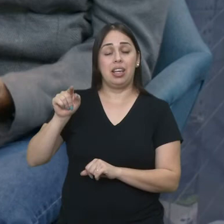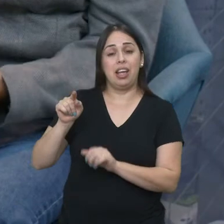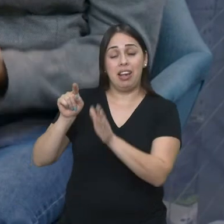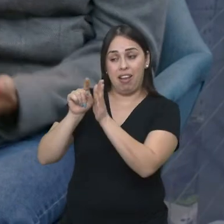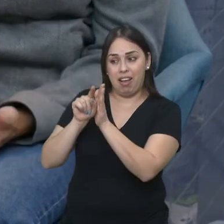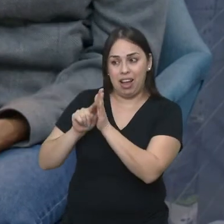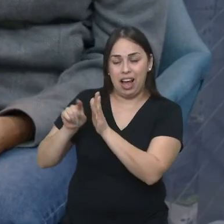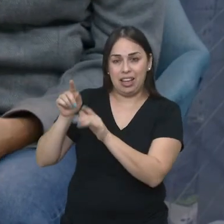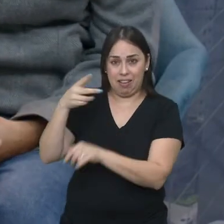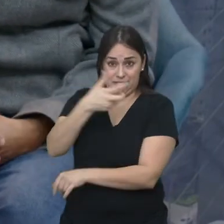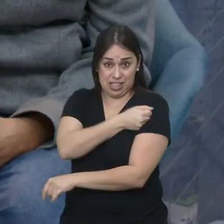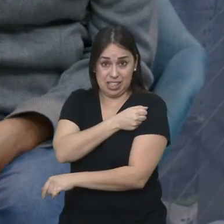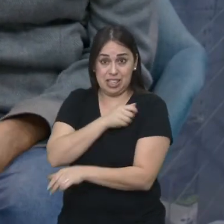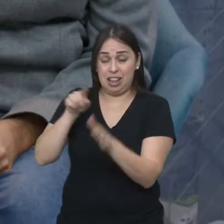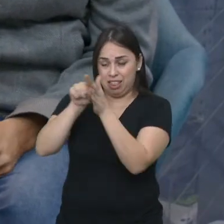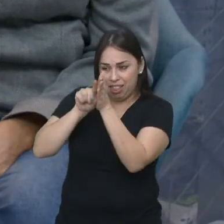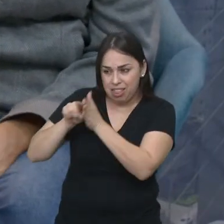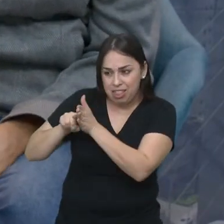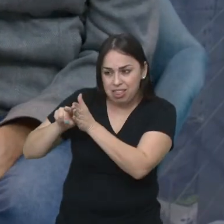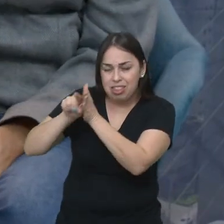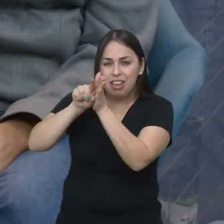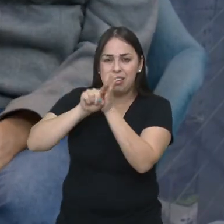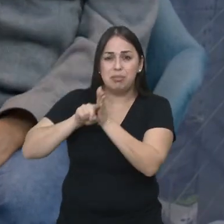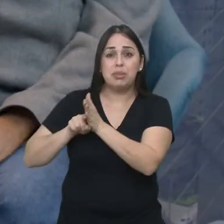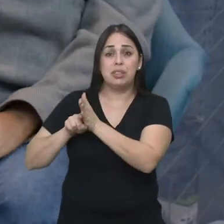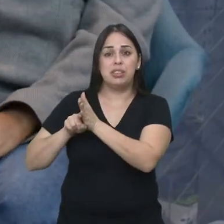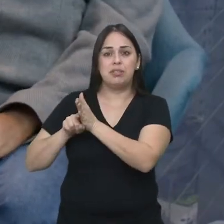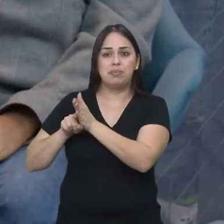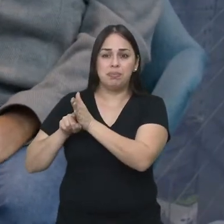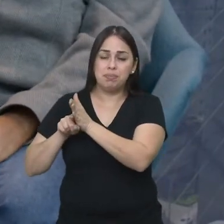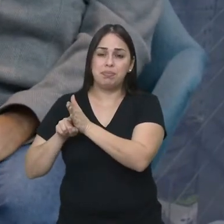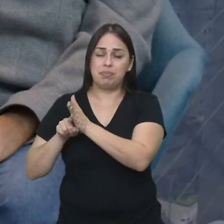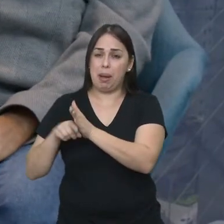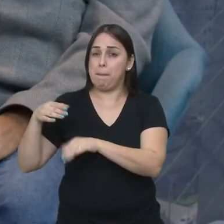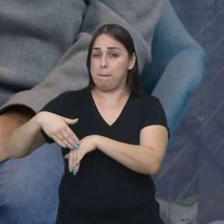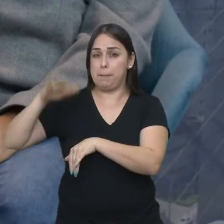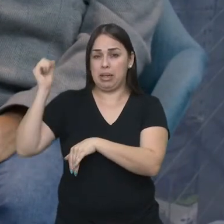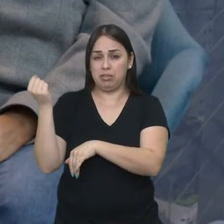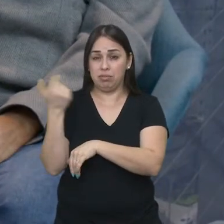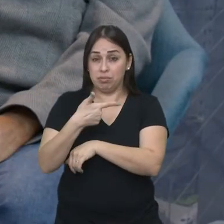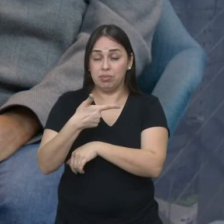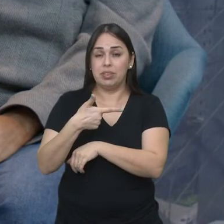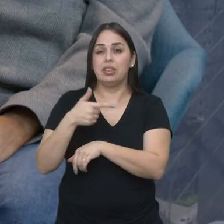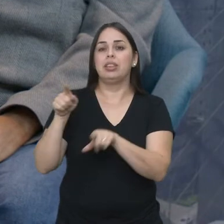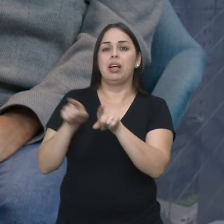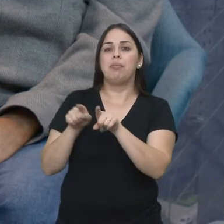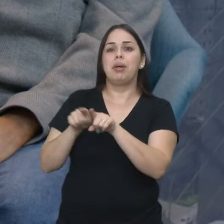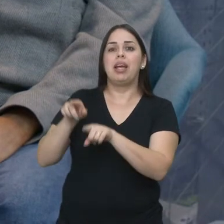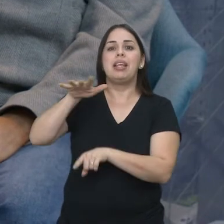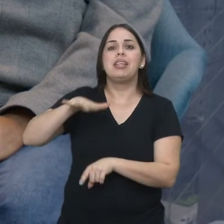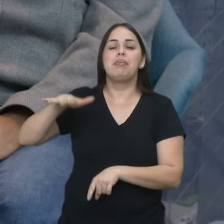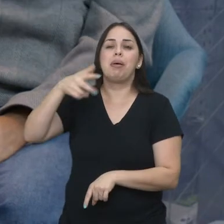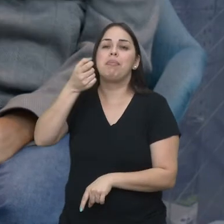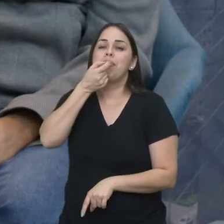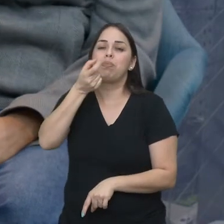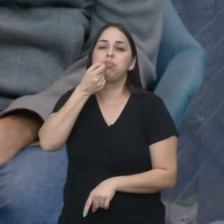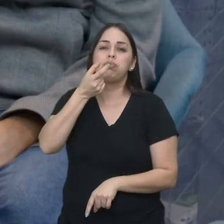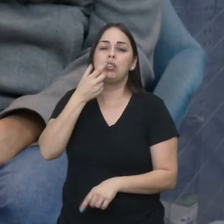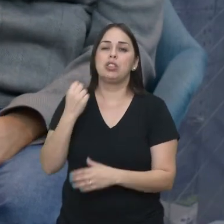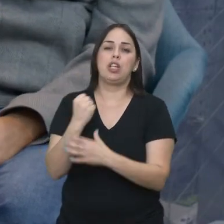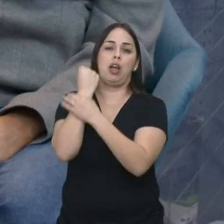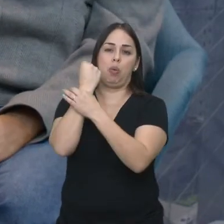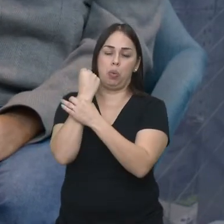rede de notificação de efeitos adversos graves e elas são medicamentos